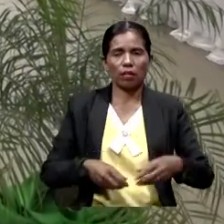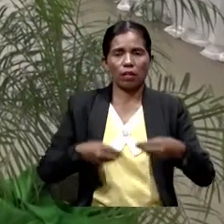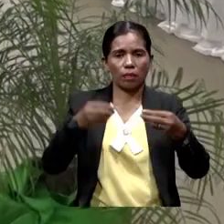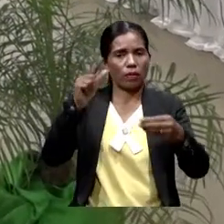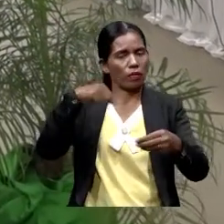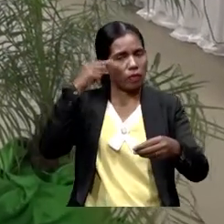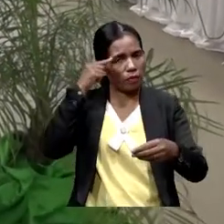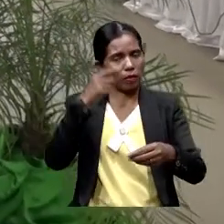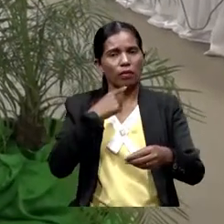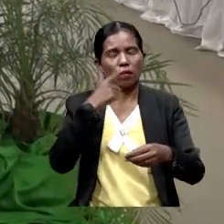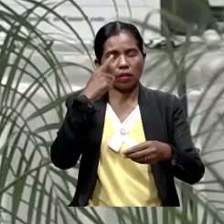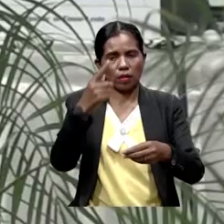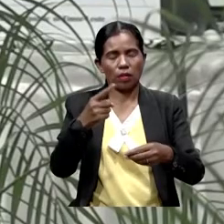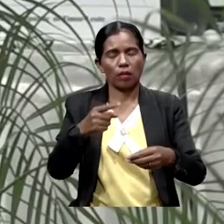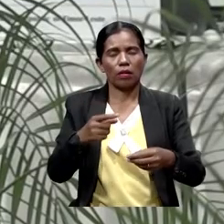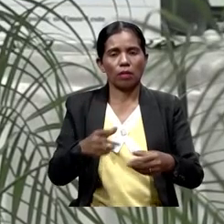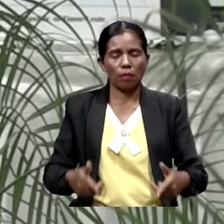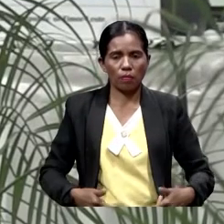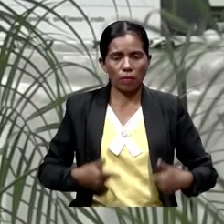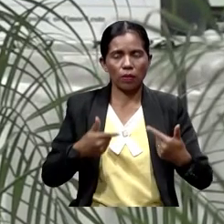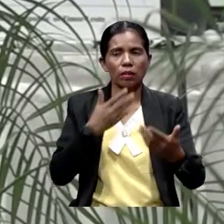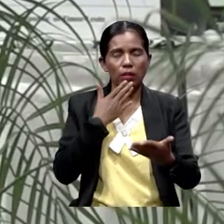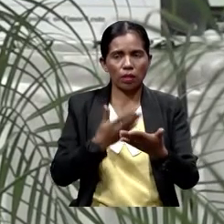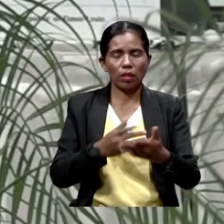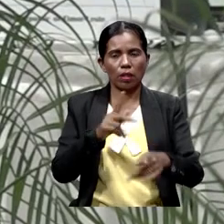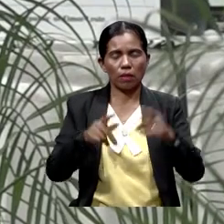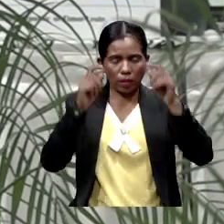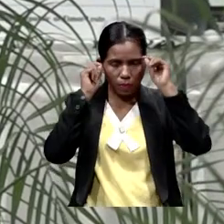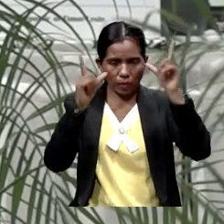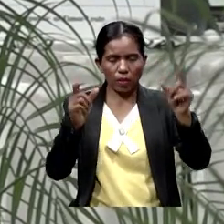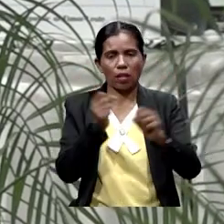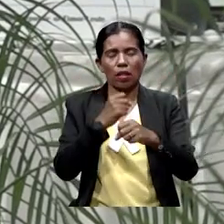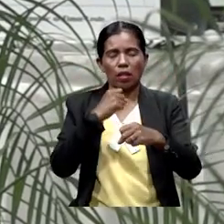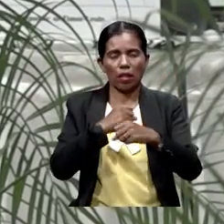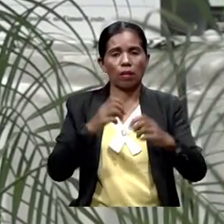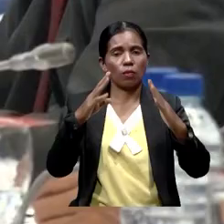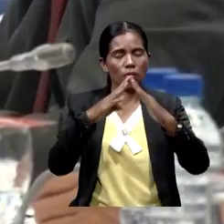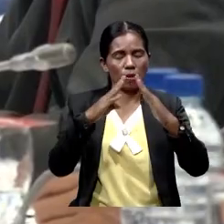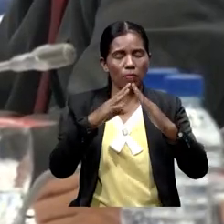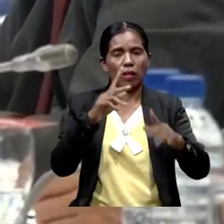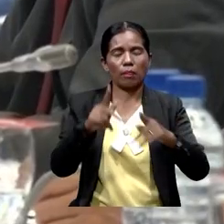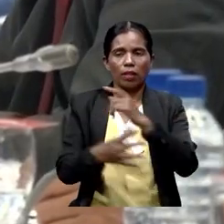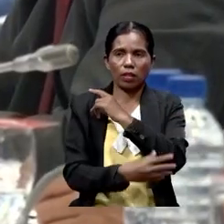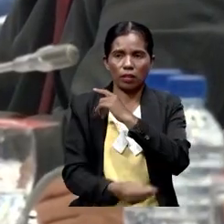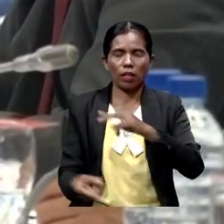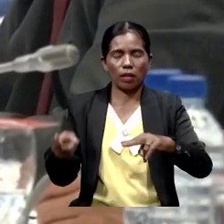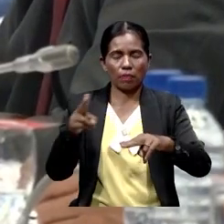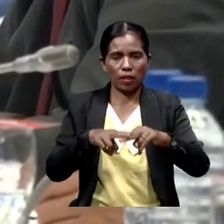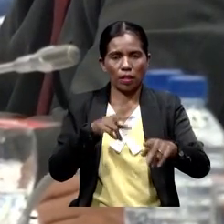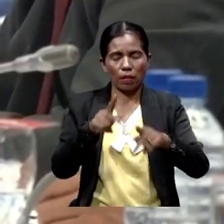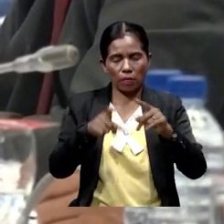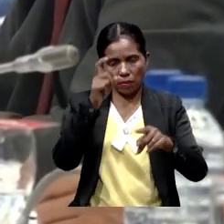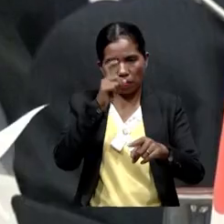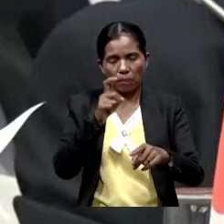a total prioridade para Moris Diak, povo timor-restenian, li Rússi, Hari Uma, ba vulnerável Sira, aumenta subsídio para idoso Sira,